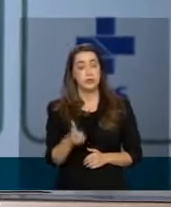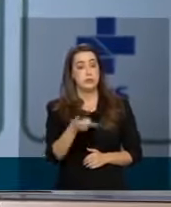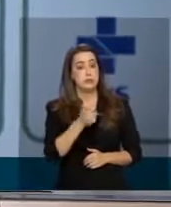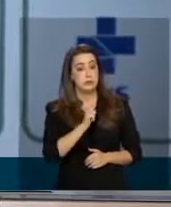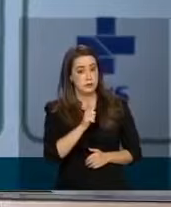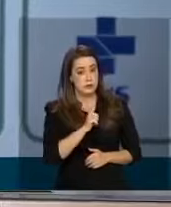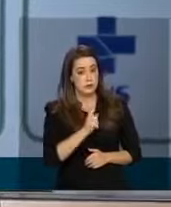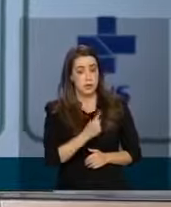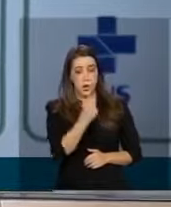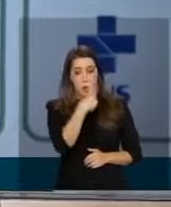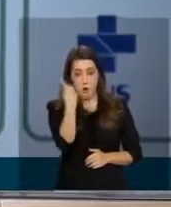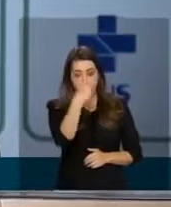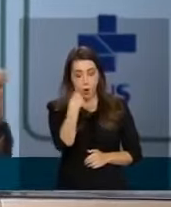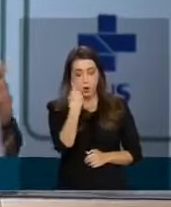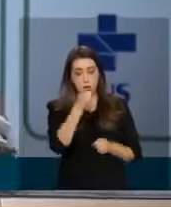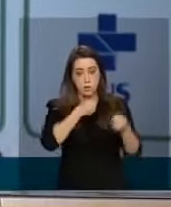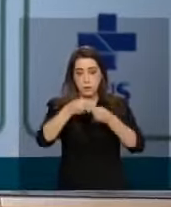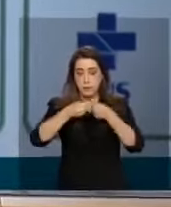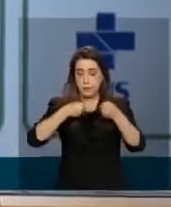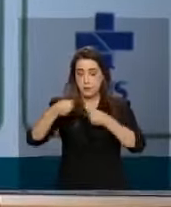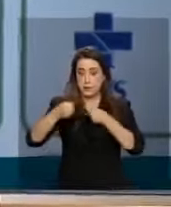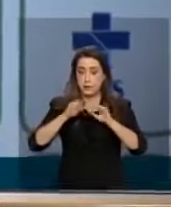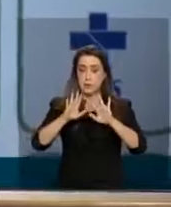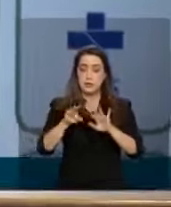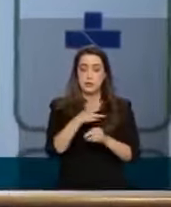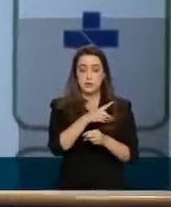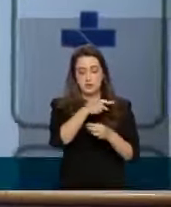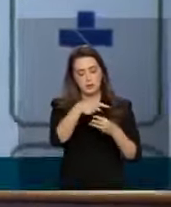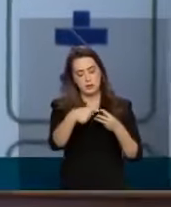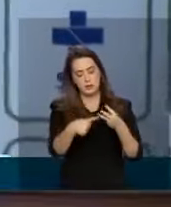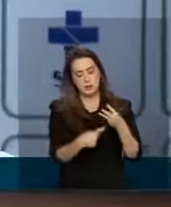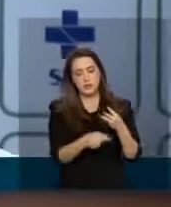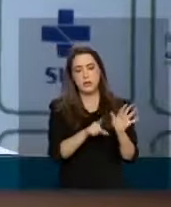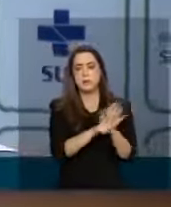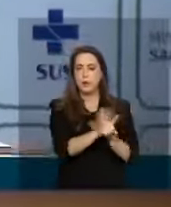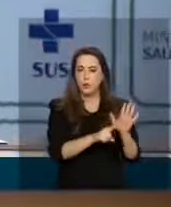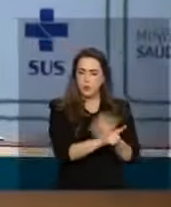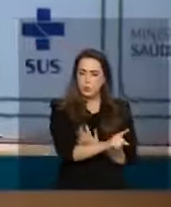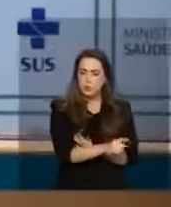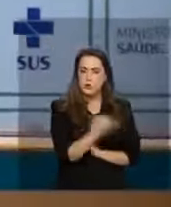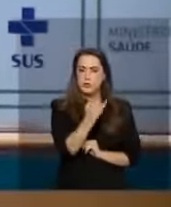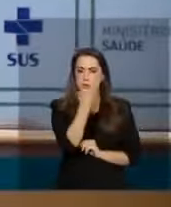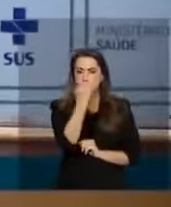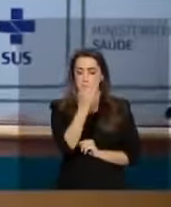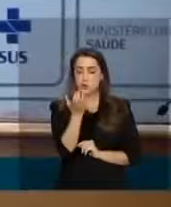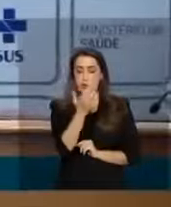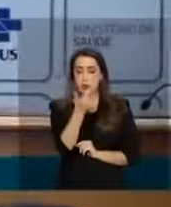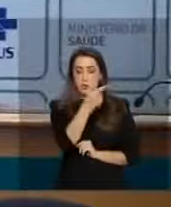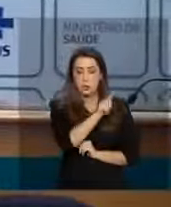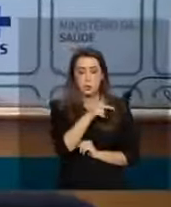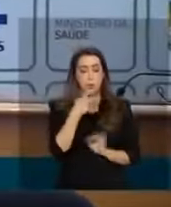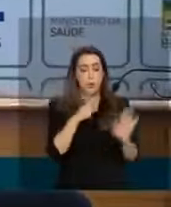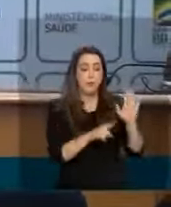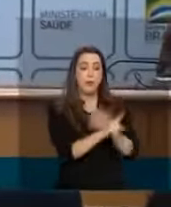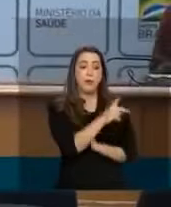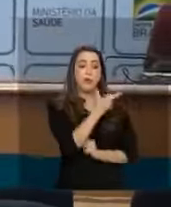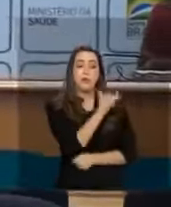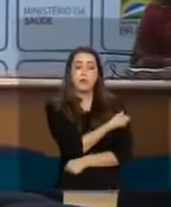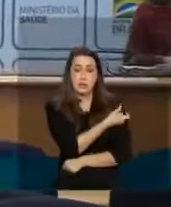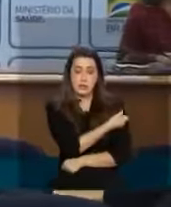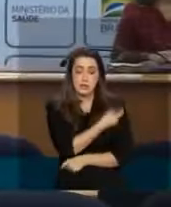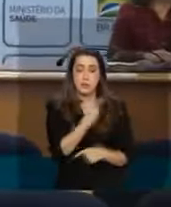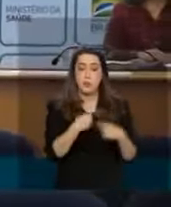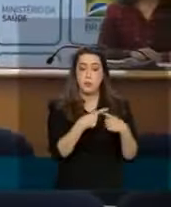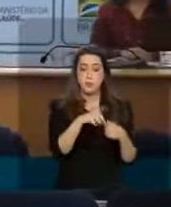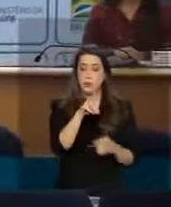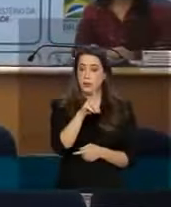temos já 1 hora de coletiva, mas tem 3 perguntas aqui muito importantes. Eu gostaria só de voltar no tema da vacina, porque o Dalton Almeida,